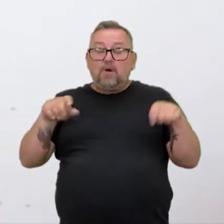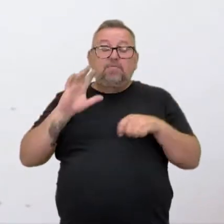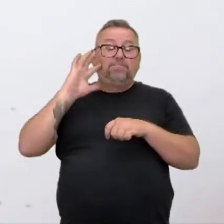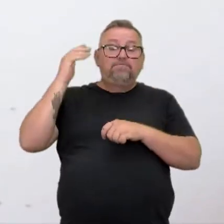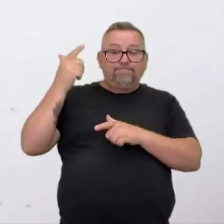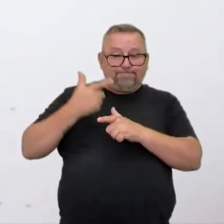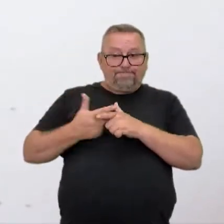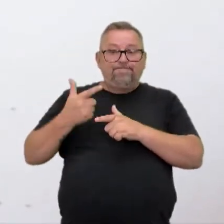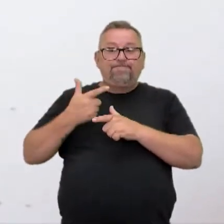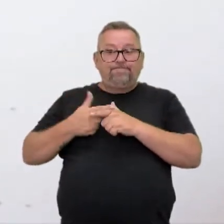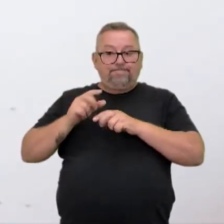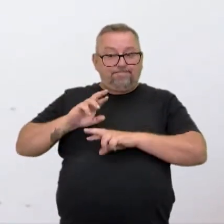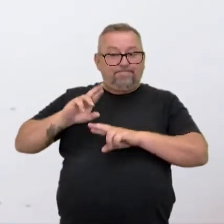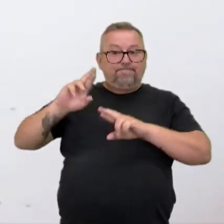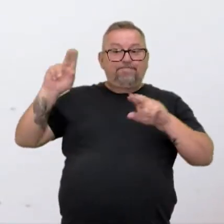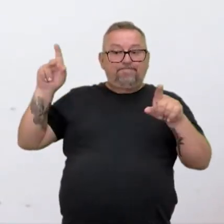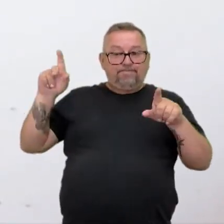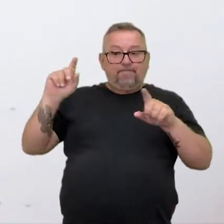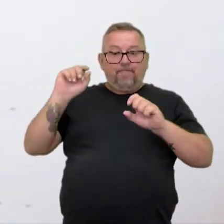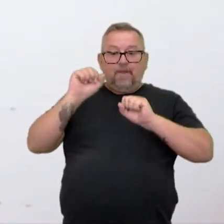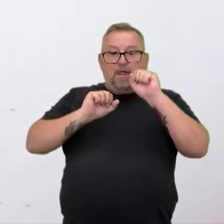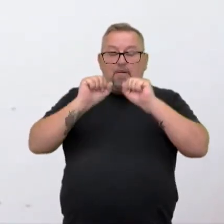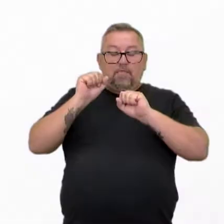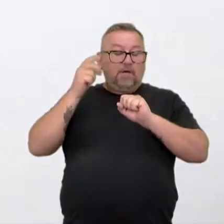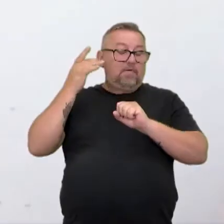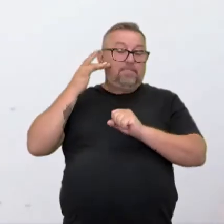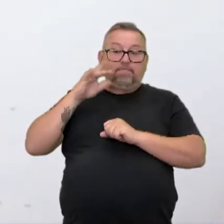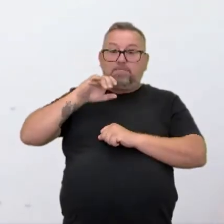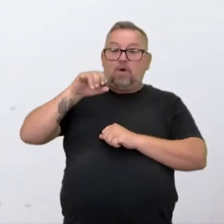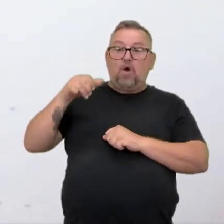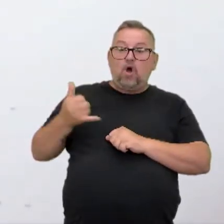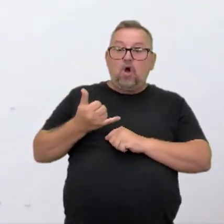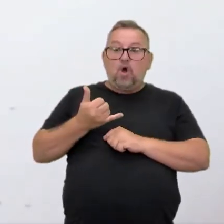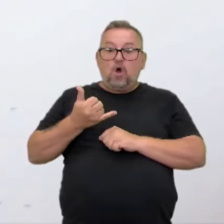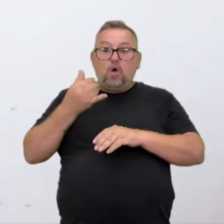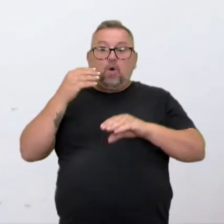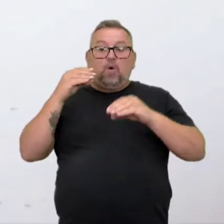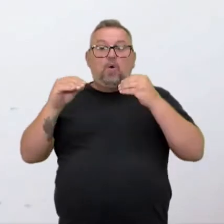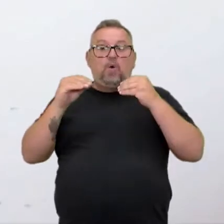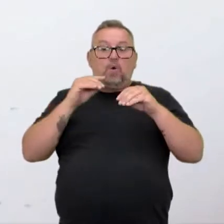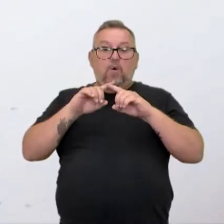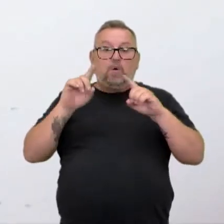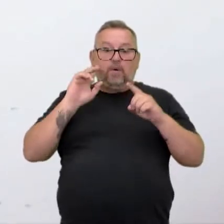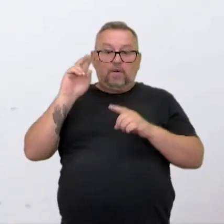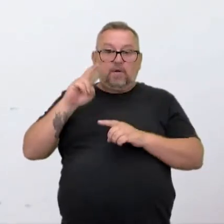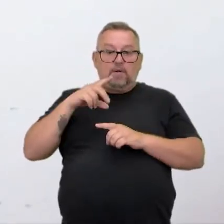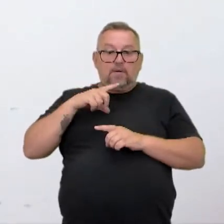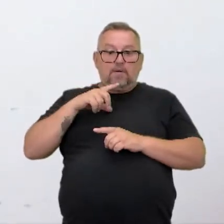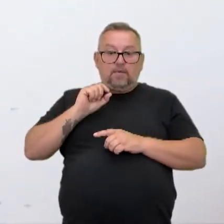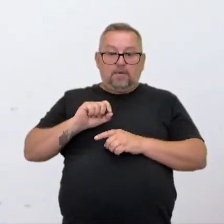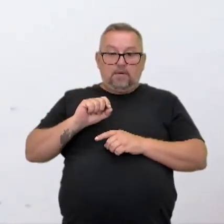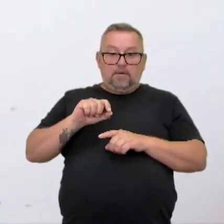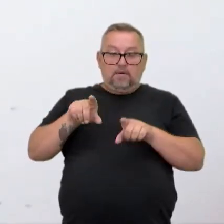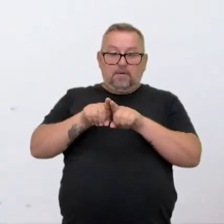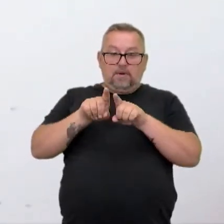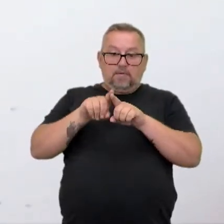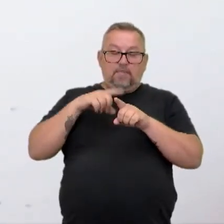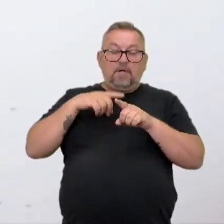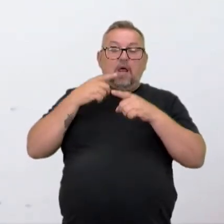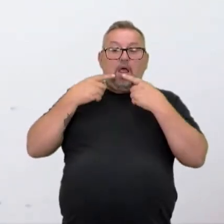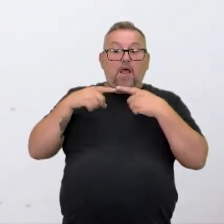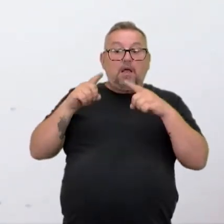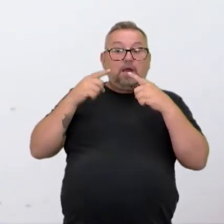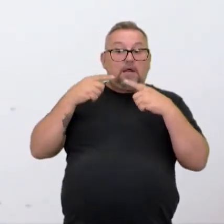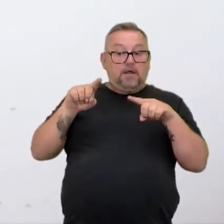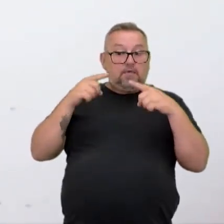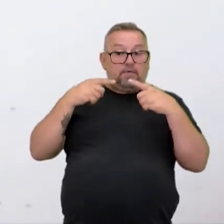contrária, mostrando que a sua empresa não soube aproveitar o meme. Quarto ponto é o monitoramento da repercussão e a reação às críticas. De